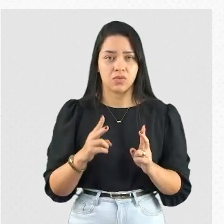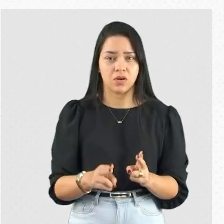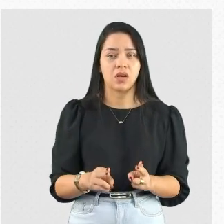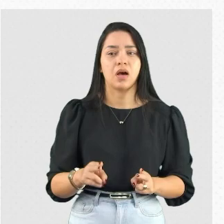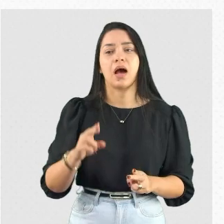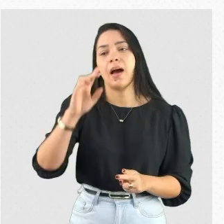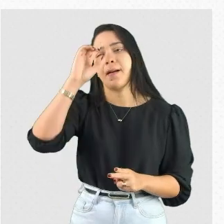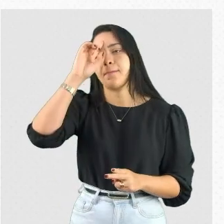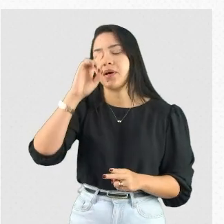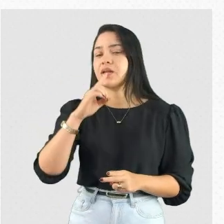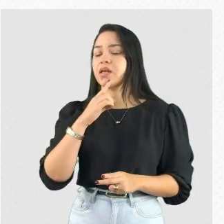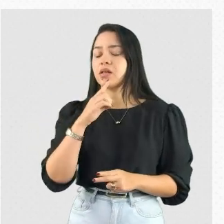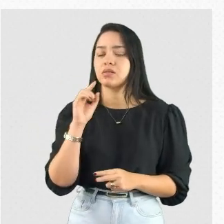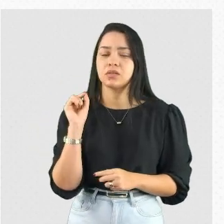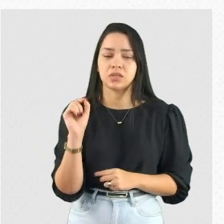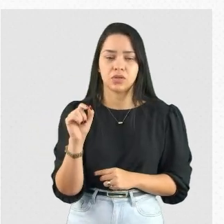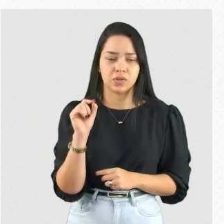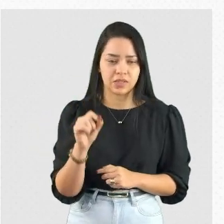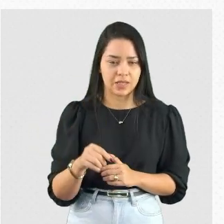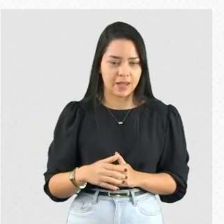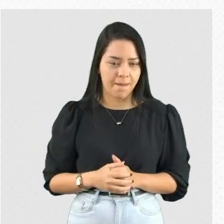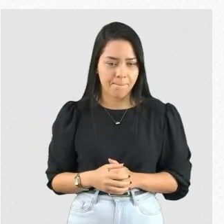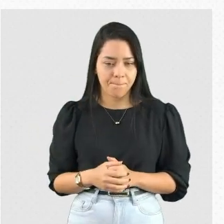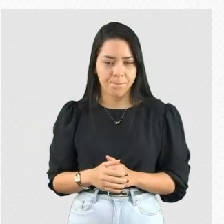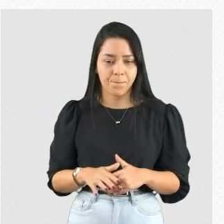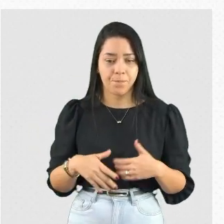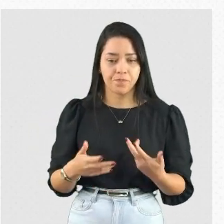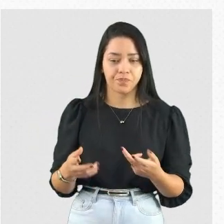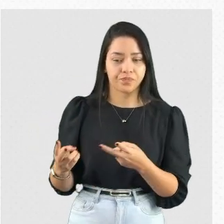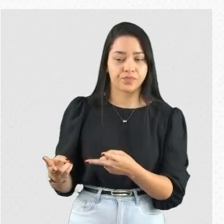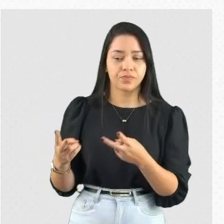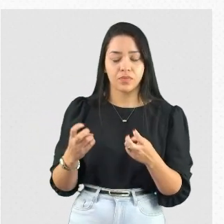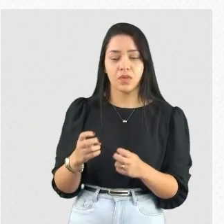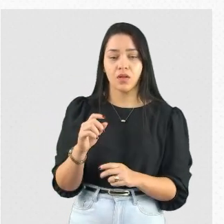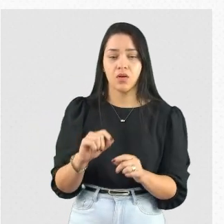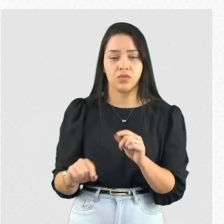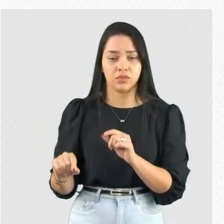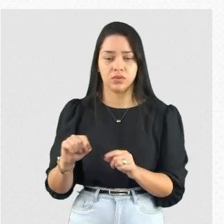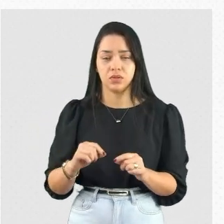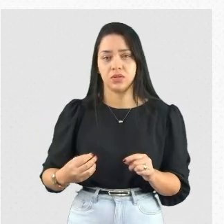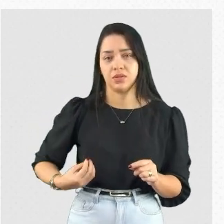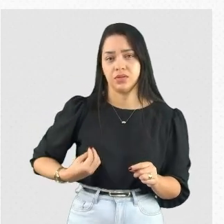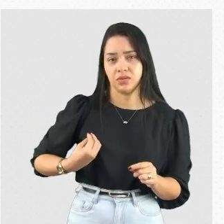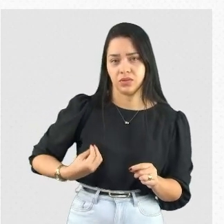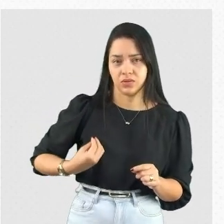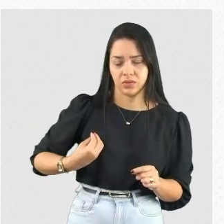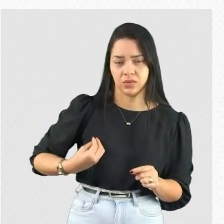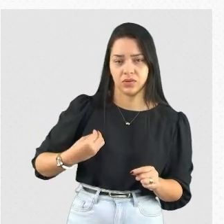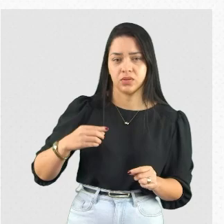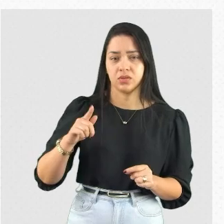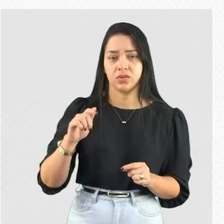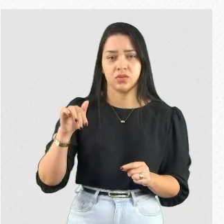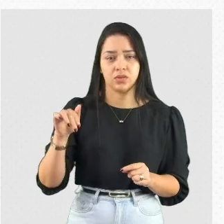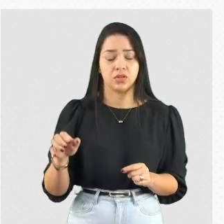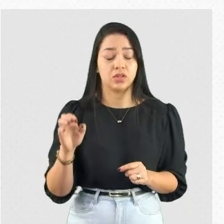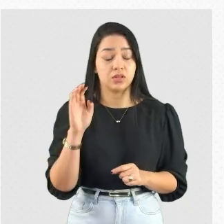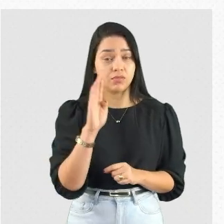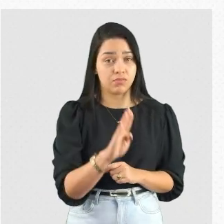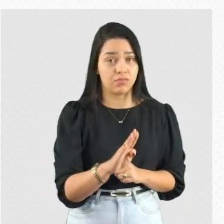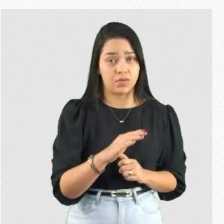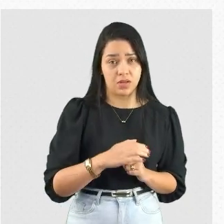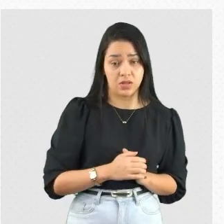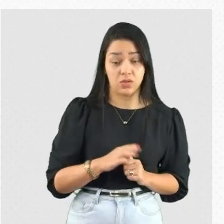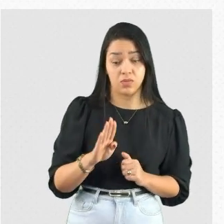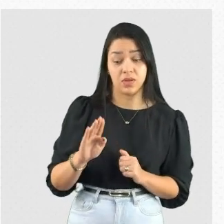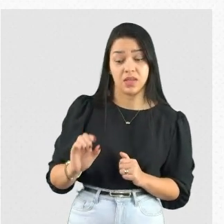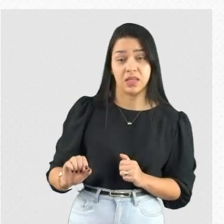indivíduos amarelos, que no caso aí a gente observa pela presença, né, do gene dominante B, né, do